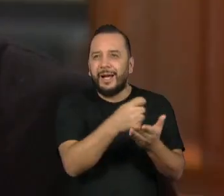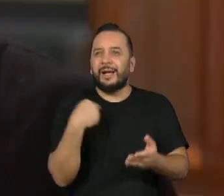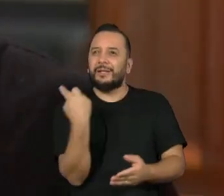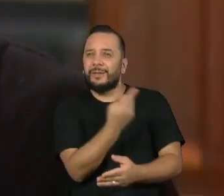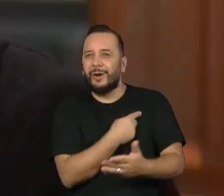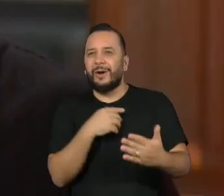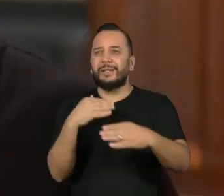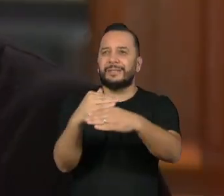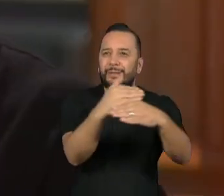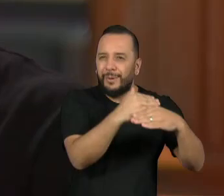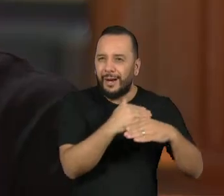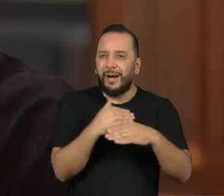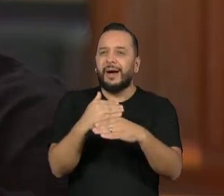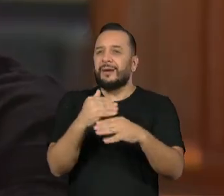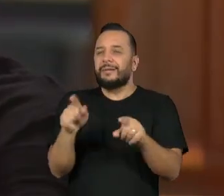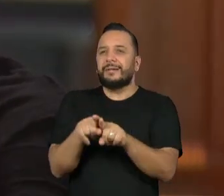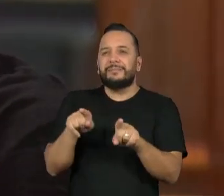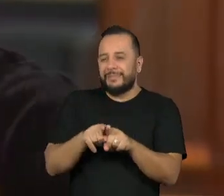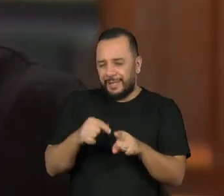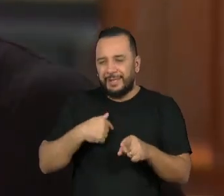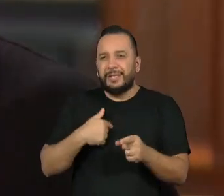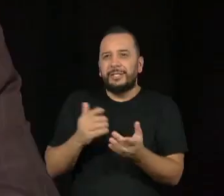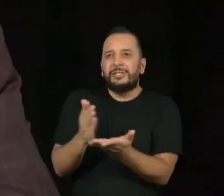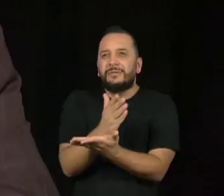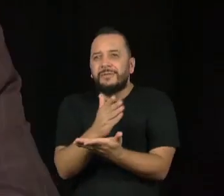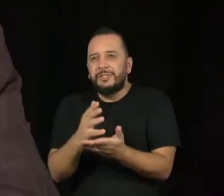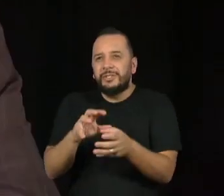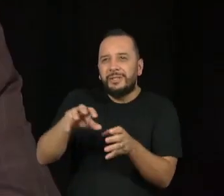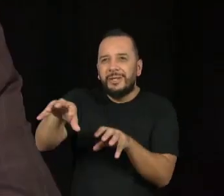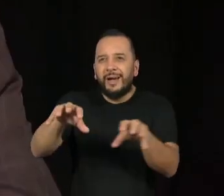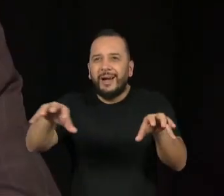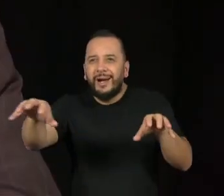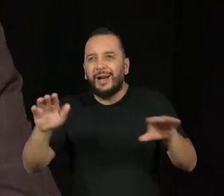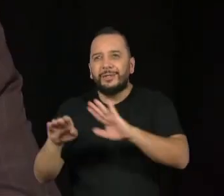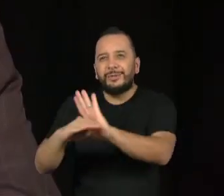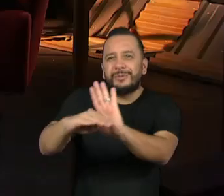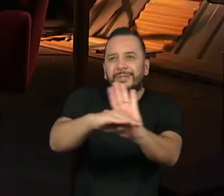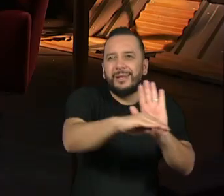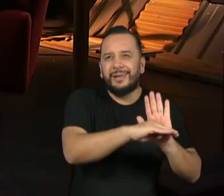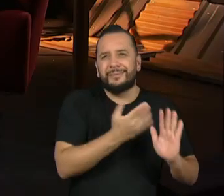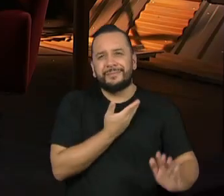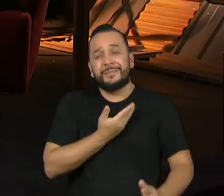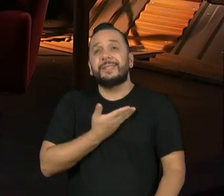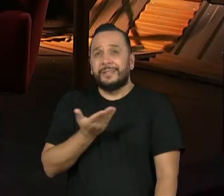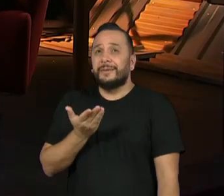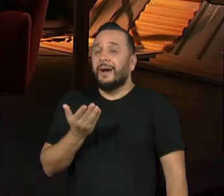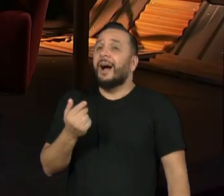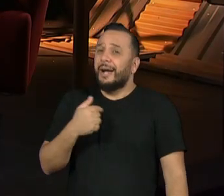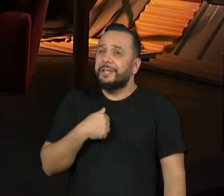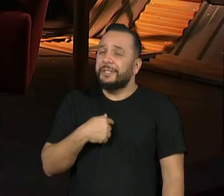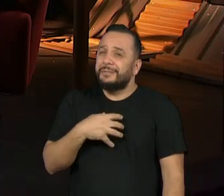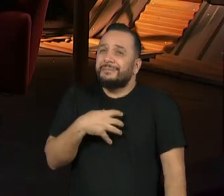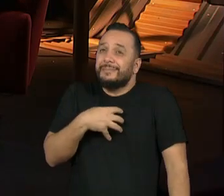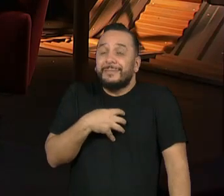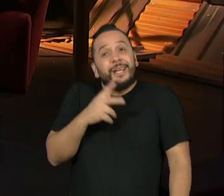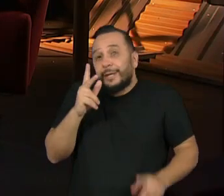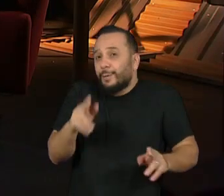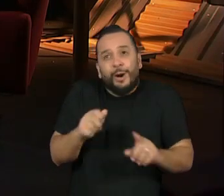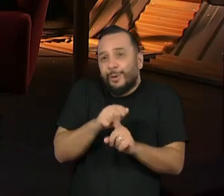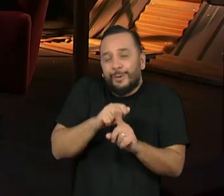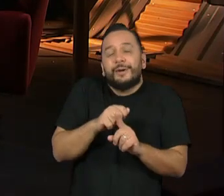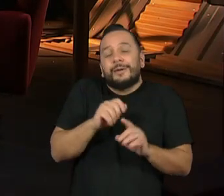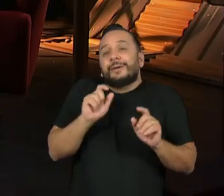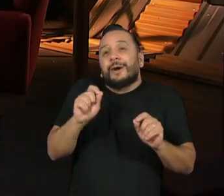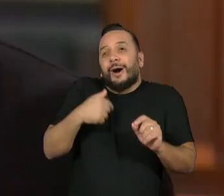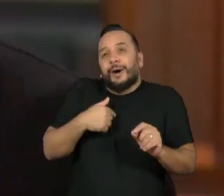né temos que dividir as coisas entre ela lado fosse ali mas